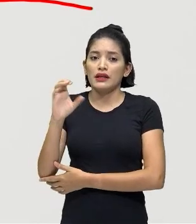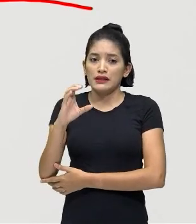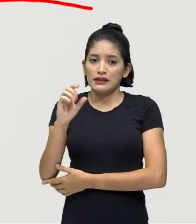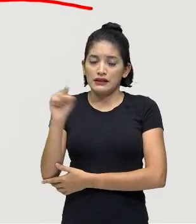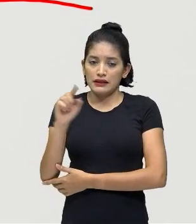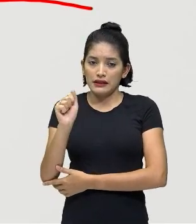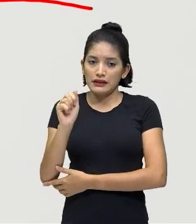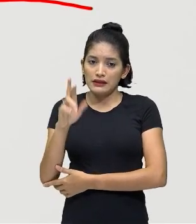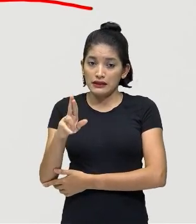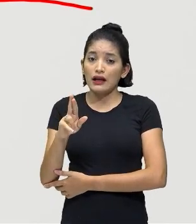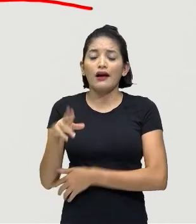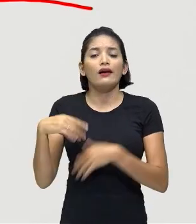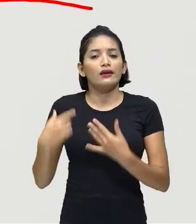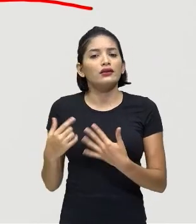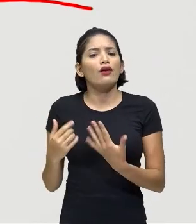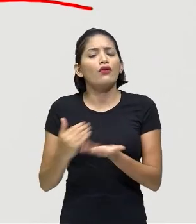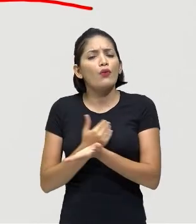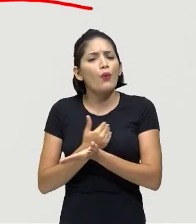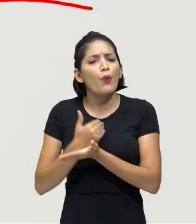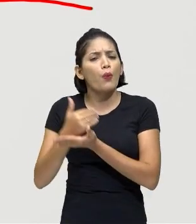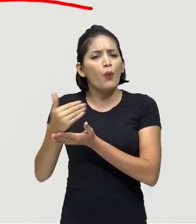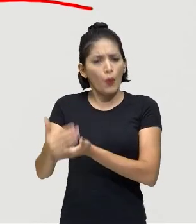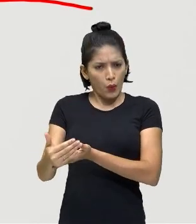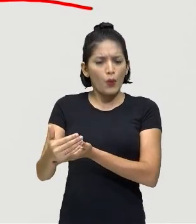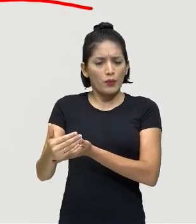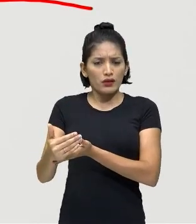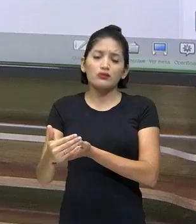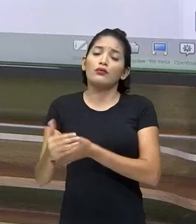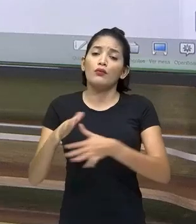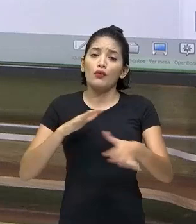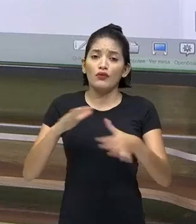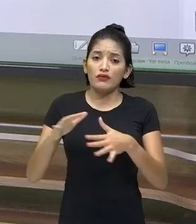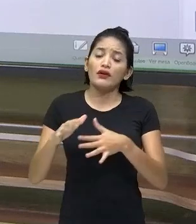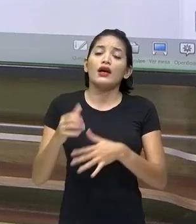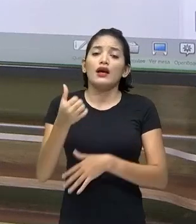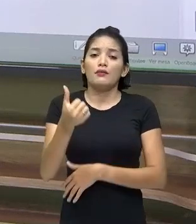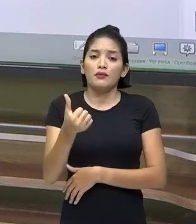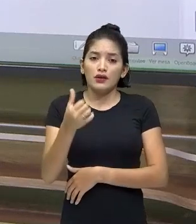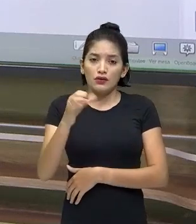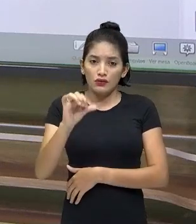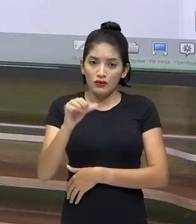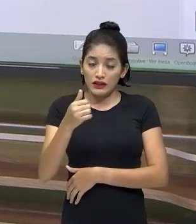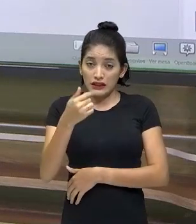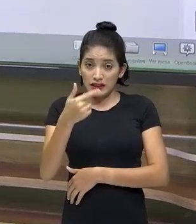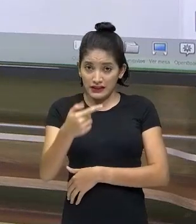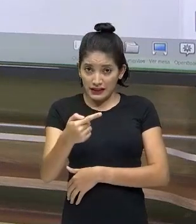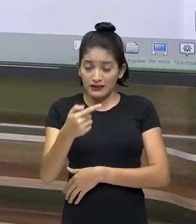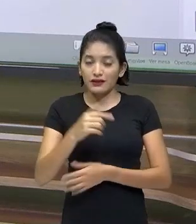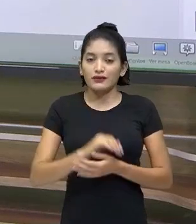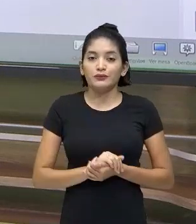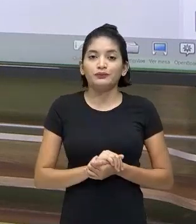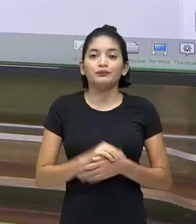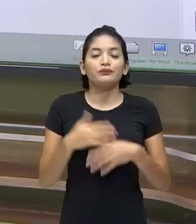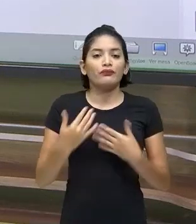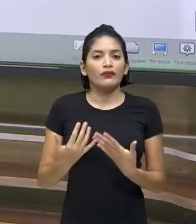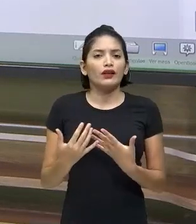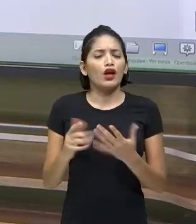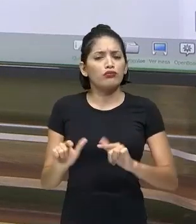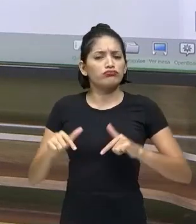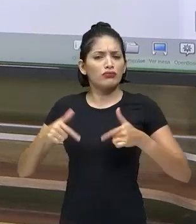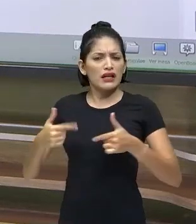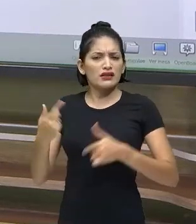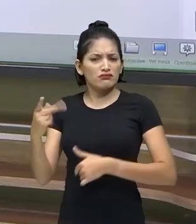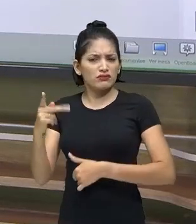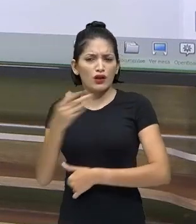foi o passo inicial para o que vai acontecer em 1917. Então aí, nessa atitude